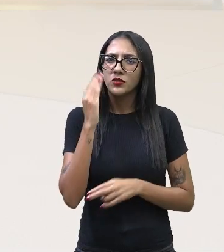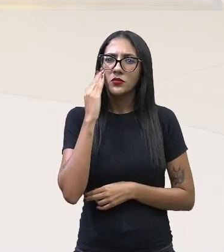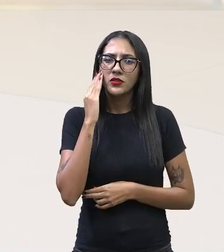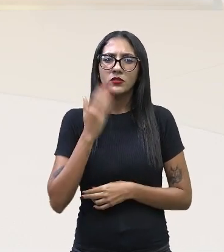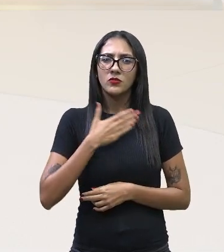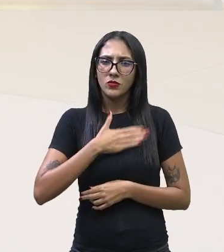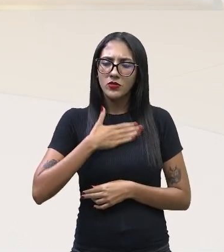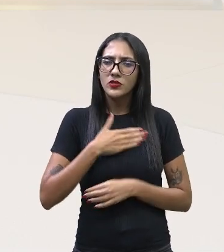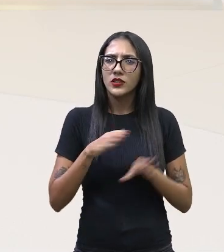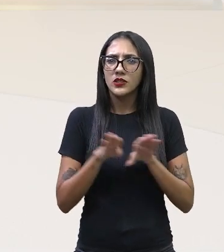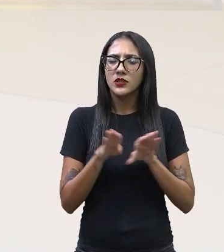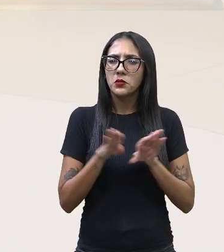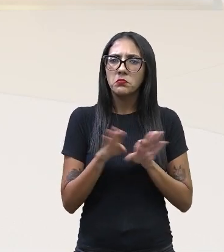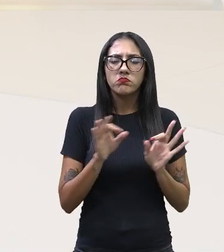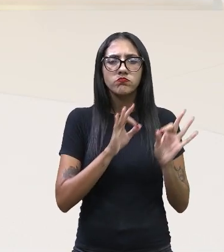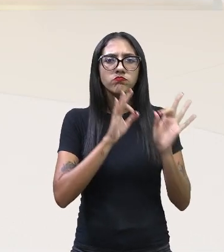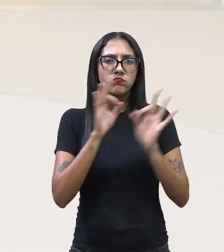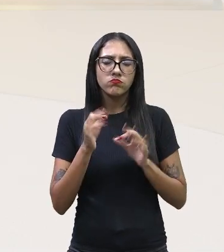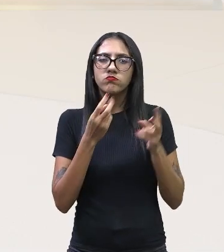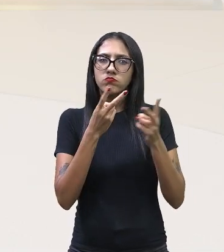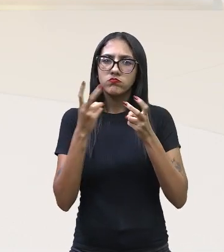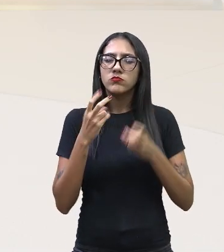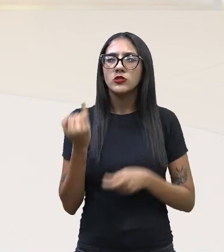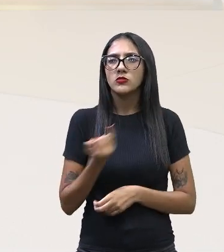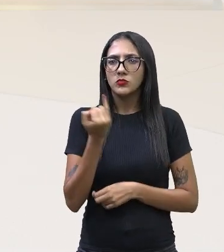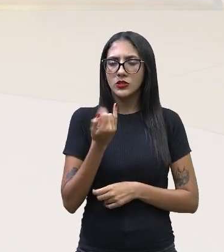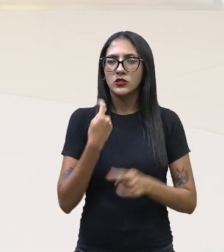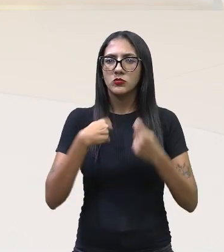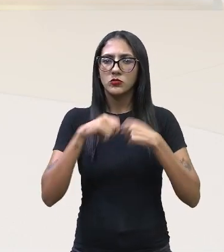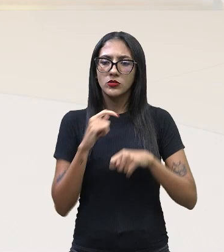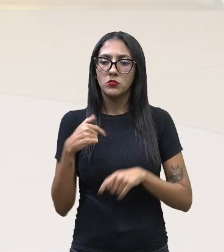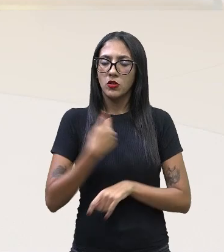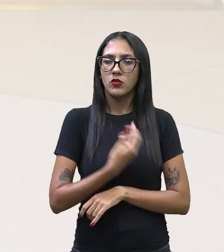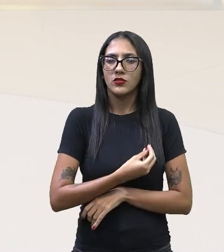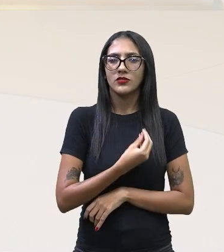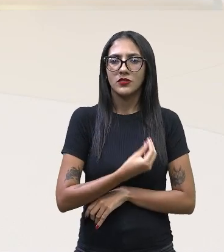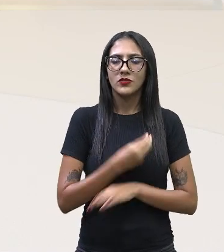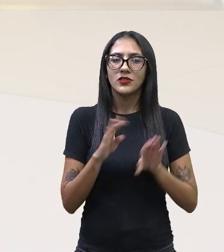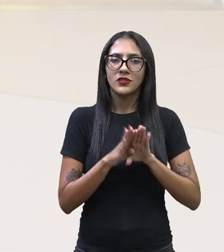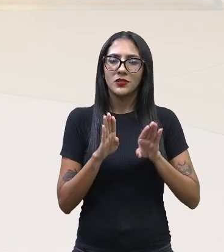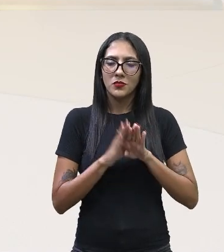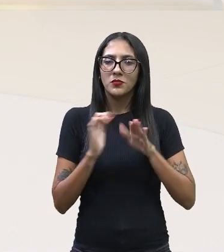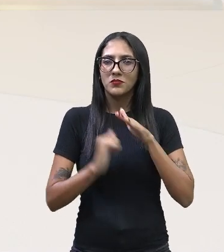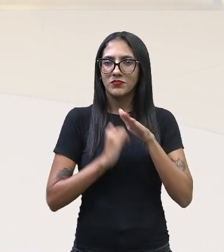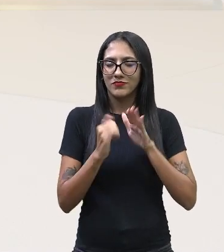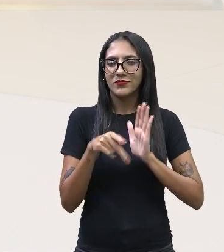compreendido e visto a importância da educação financeira para a nossa vida e para o nosso